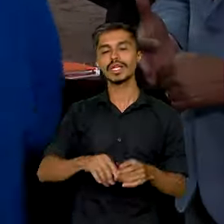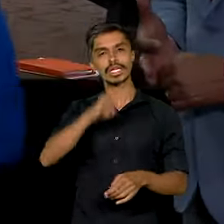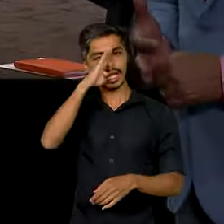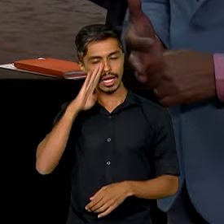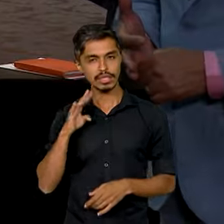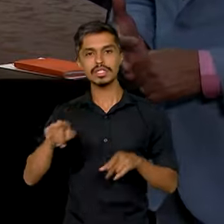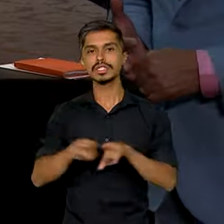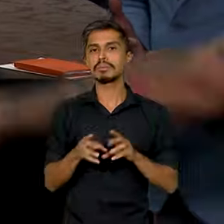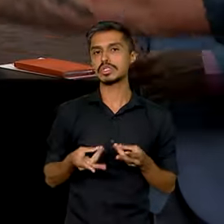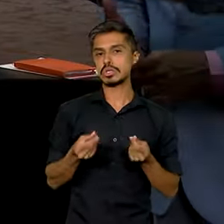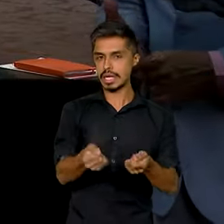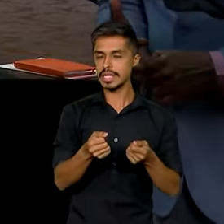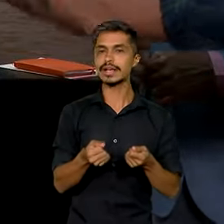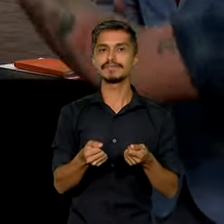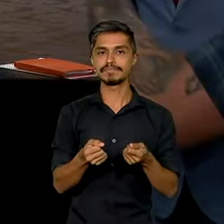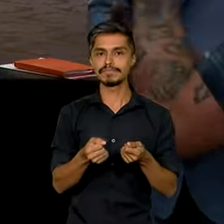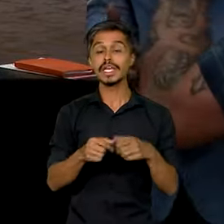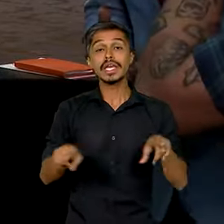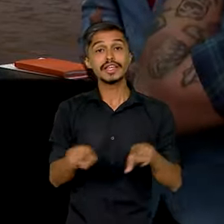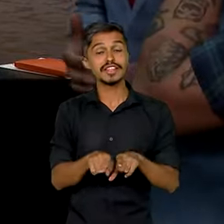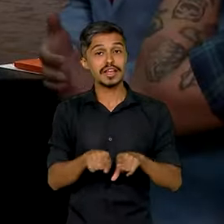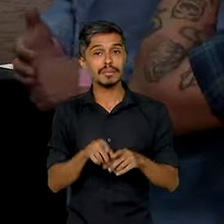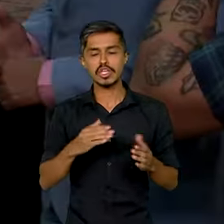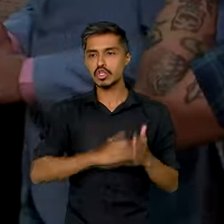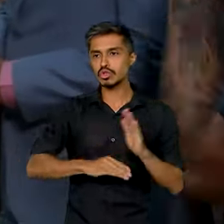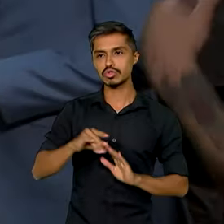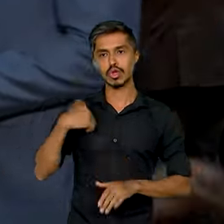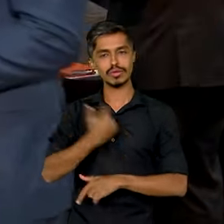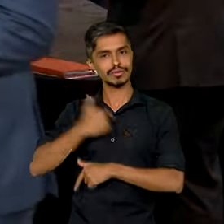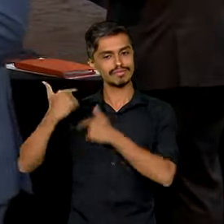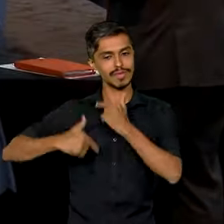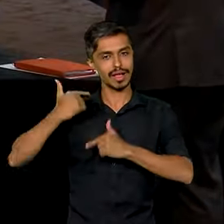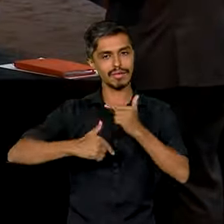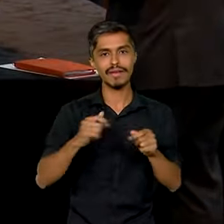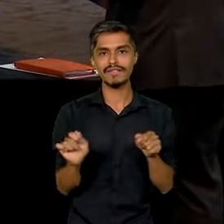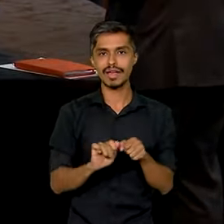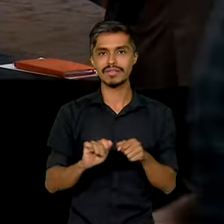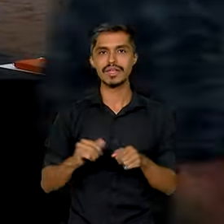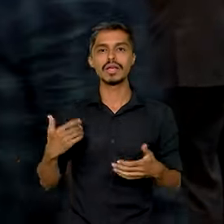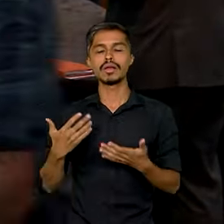gratuita e de qualidade, e todo o trabalho que nós fazemos para a população.